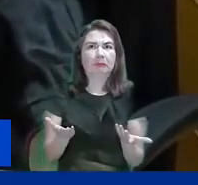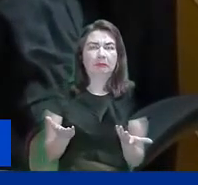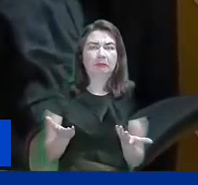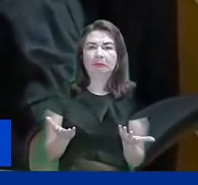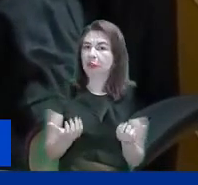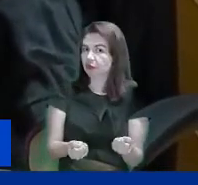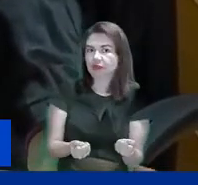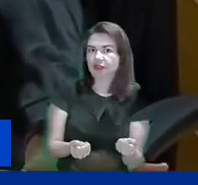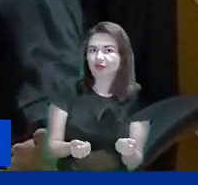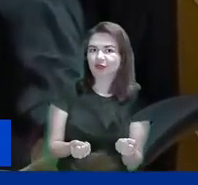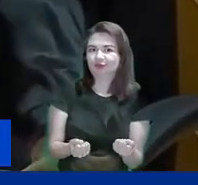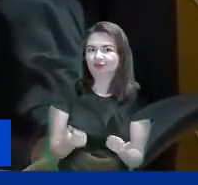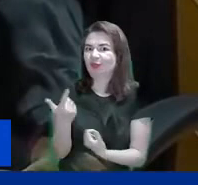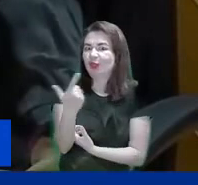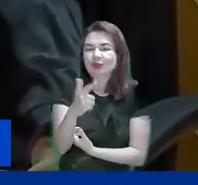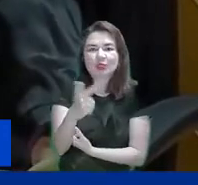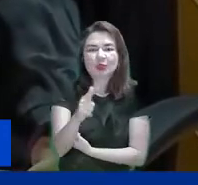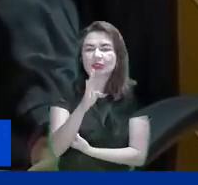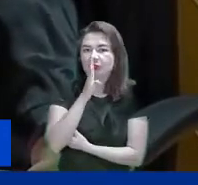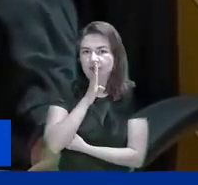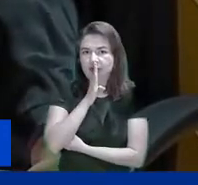procedente, não há omissão.